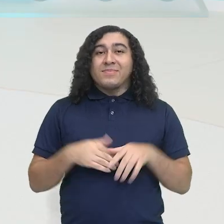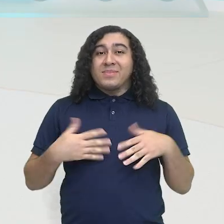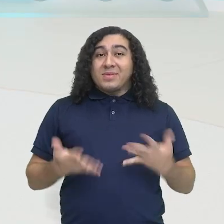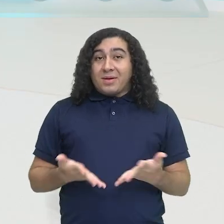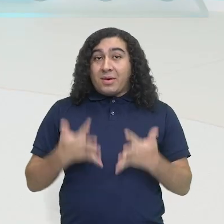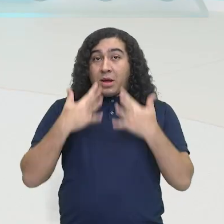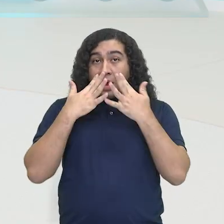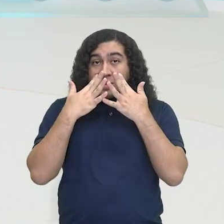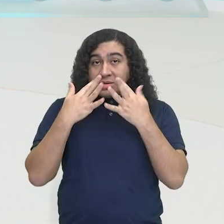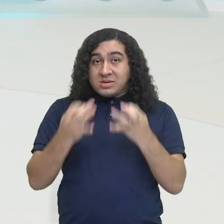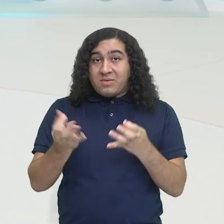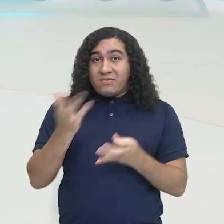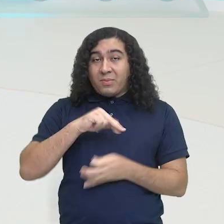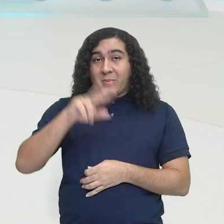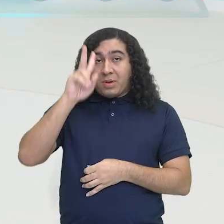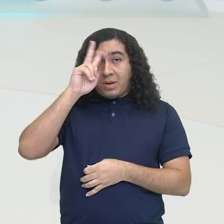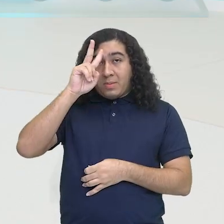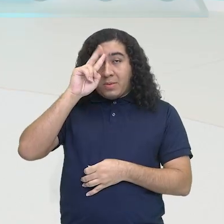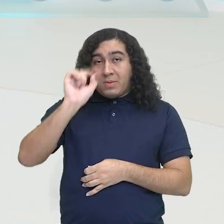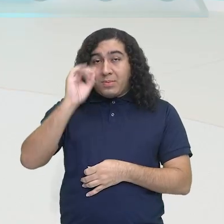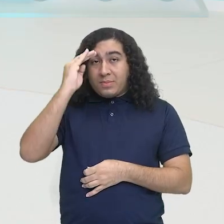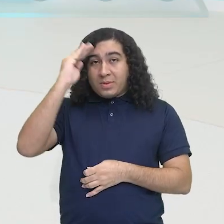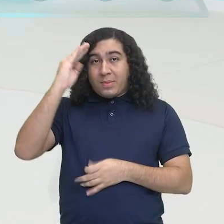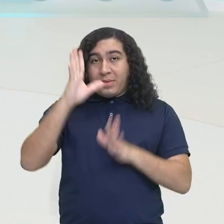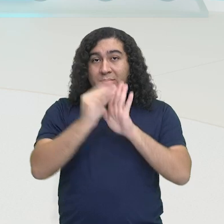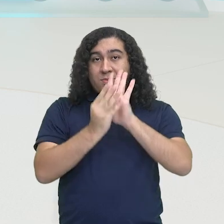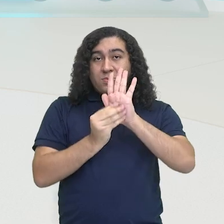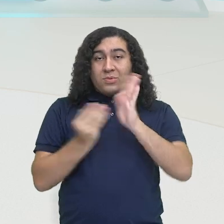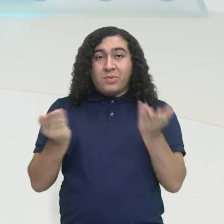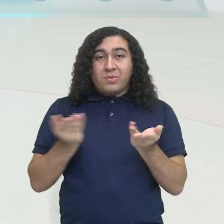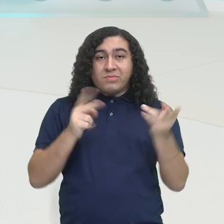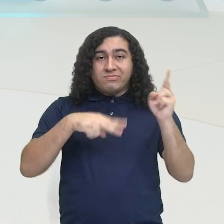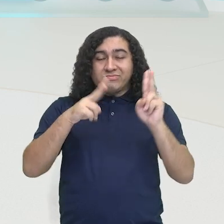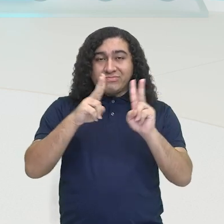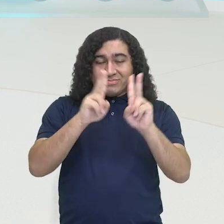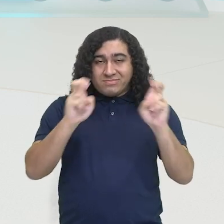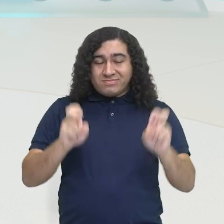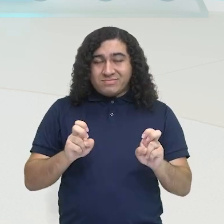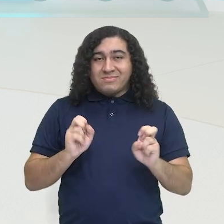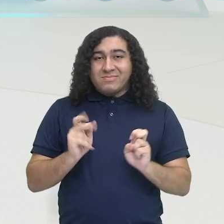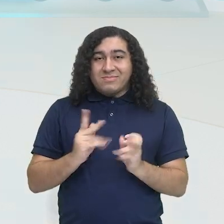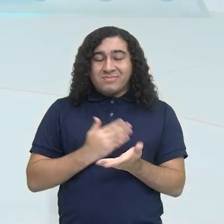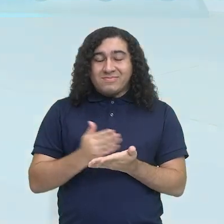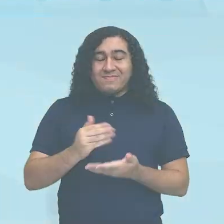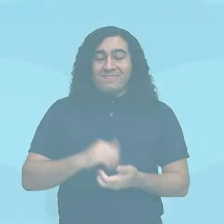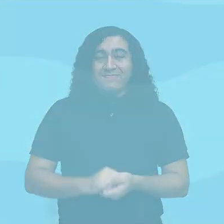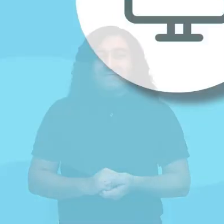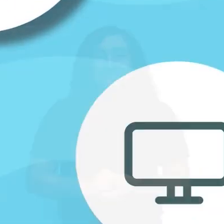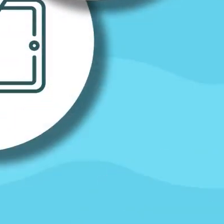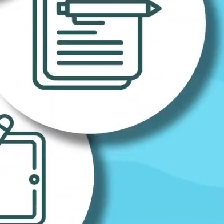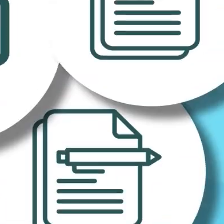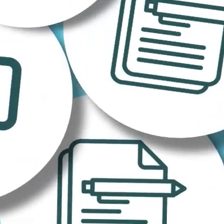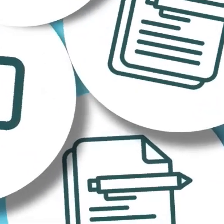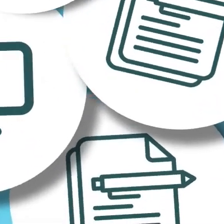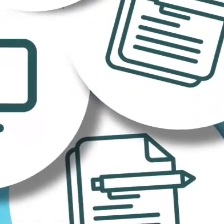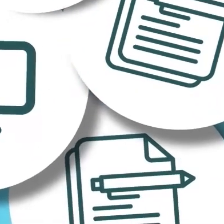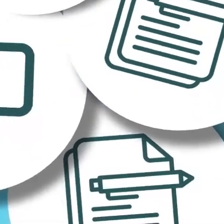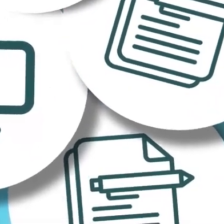Olha só, então vamos relembrar os principais conteúdos abordados dentro dessa unidade. Vem comigo.